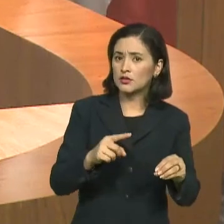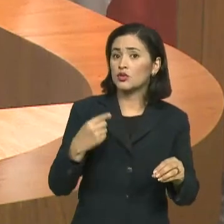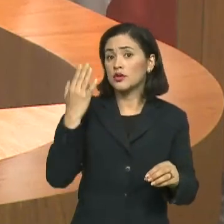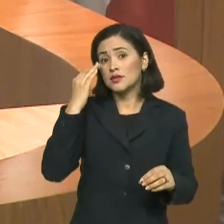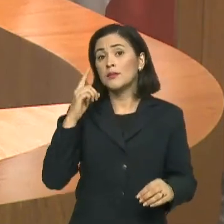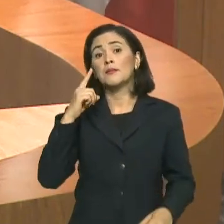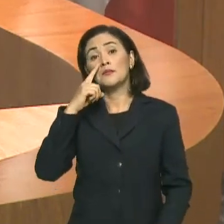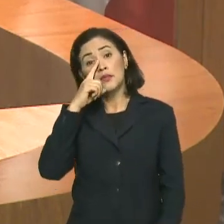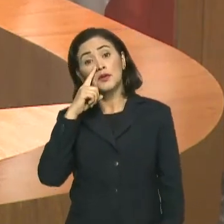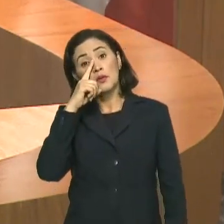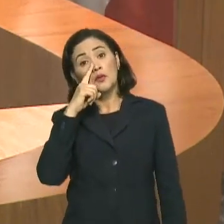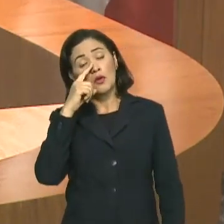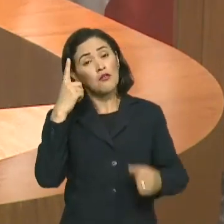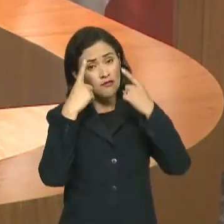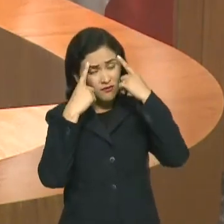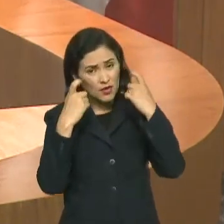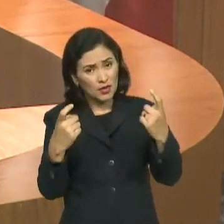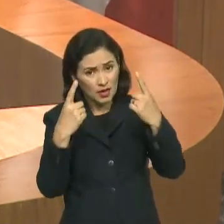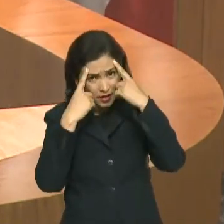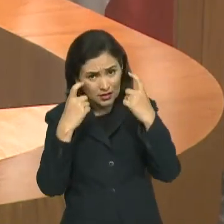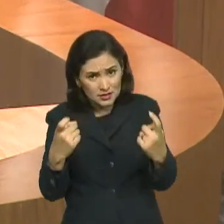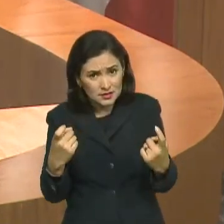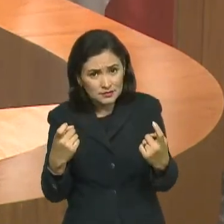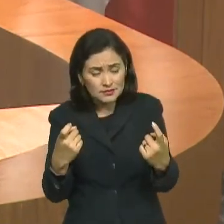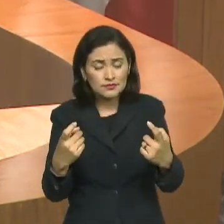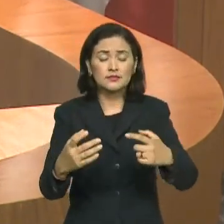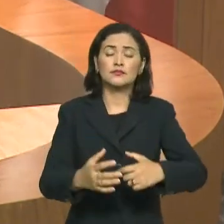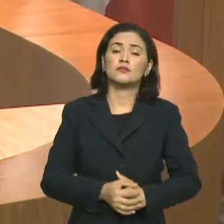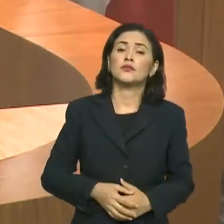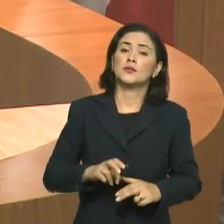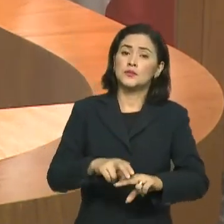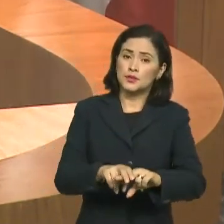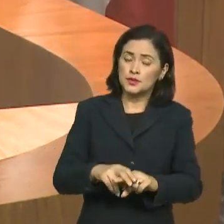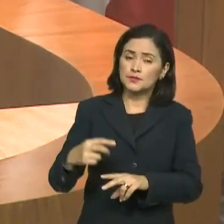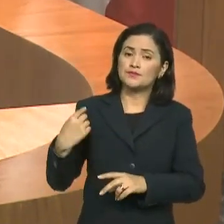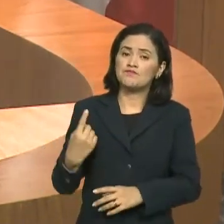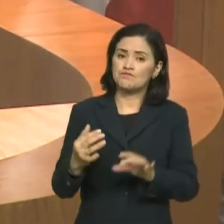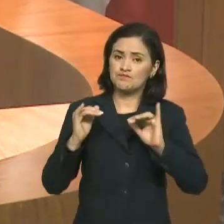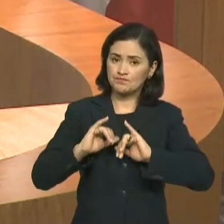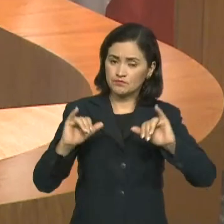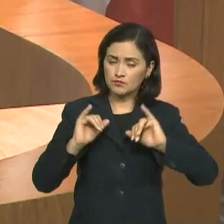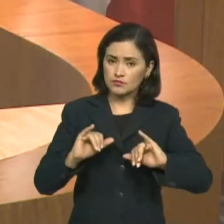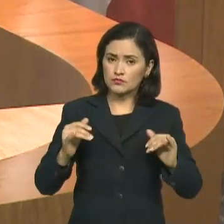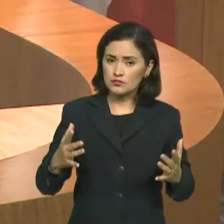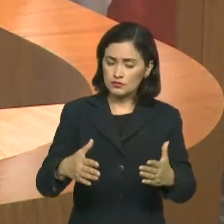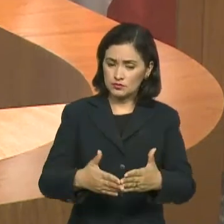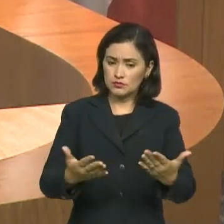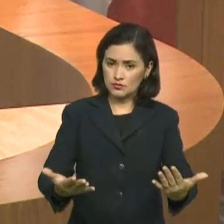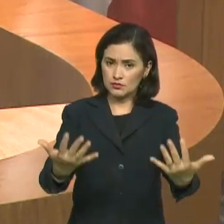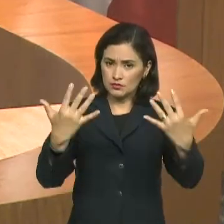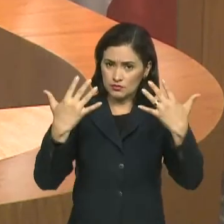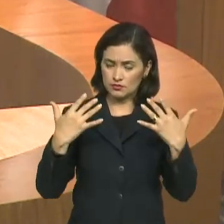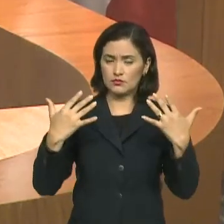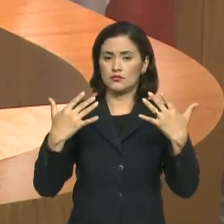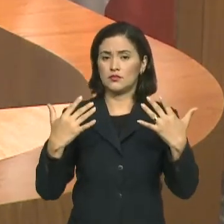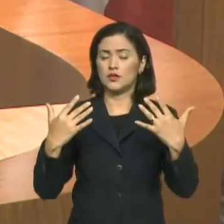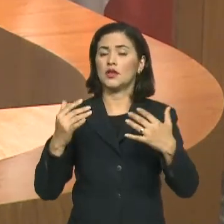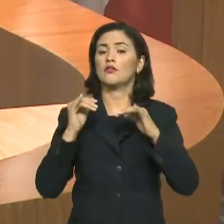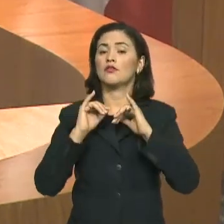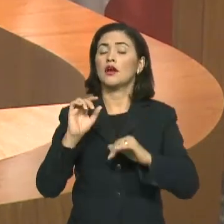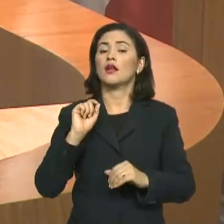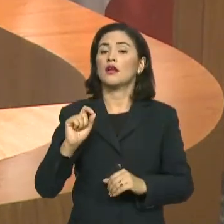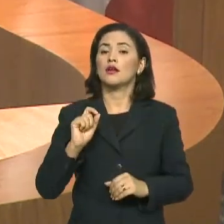nos manifestando desta tribuna para chamar a atenção das autoridades e dizer que vamos fazer